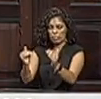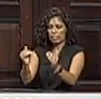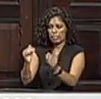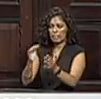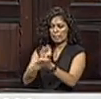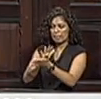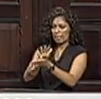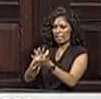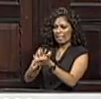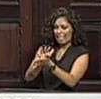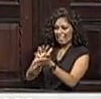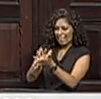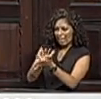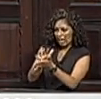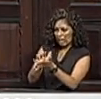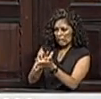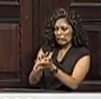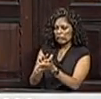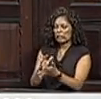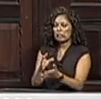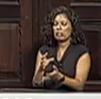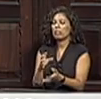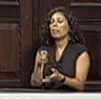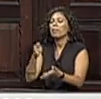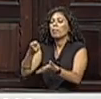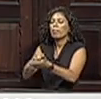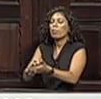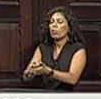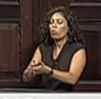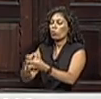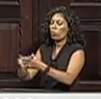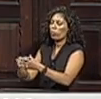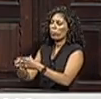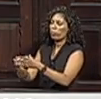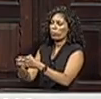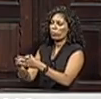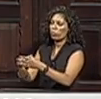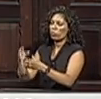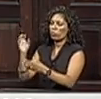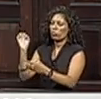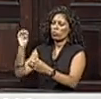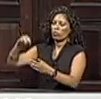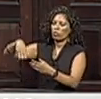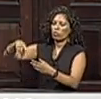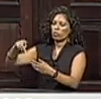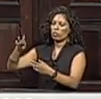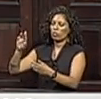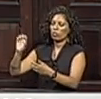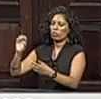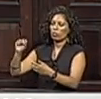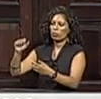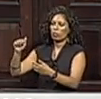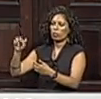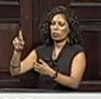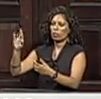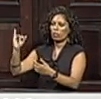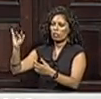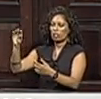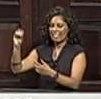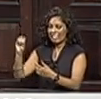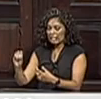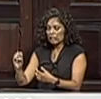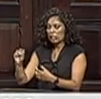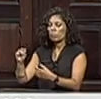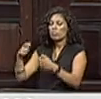R$ 1.000 para o trabalhador. Então, peço o voto sim dos companheiros e companheiras deputados e deputadas da